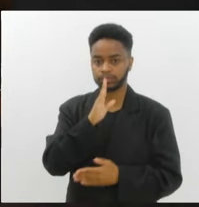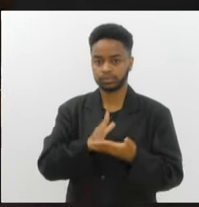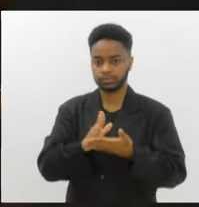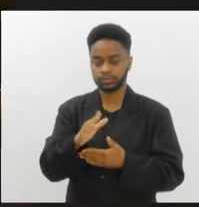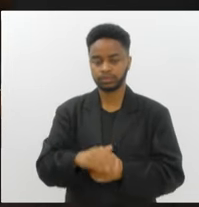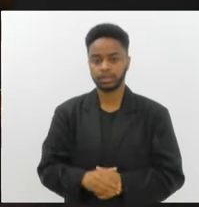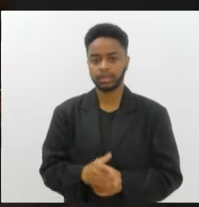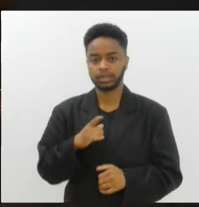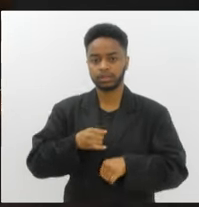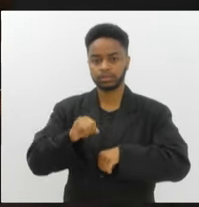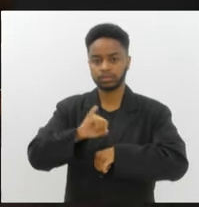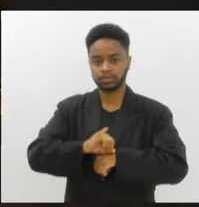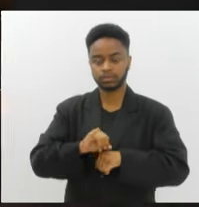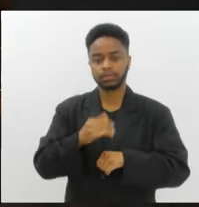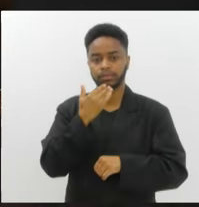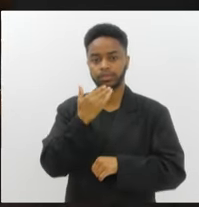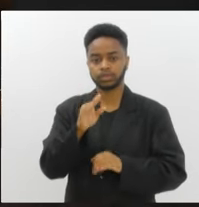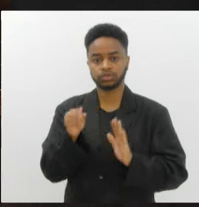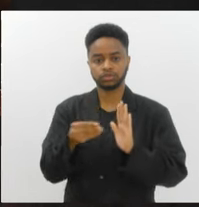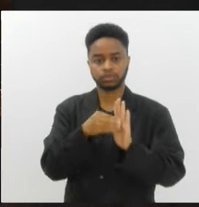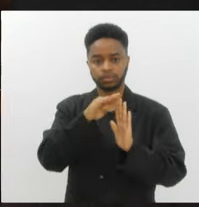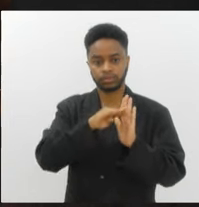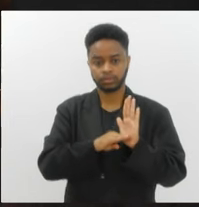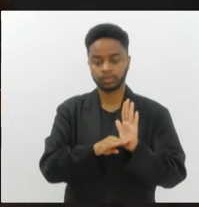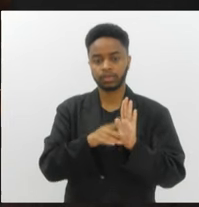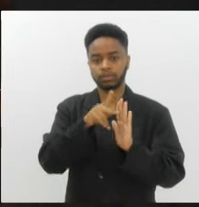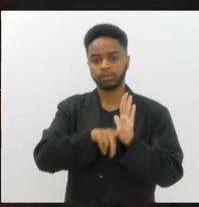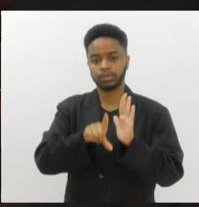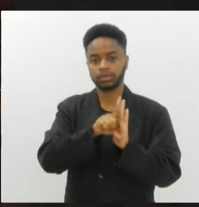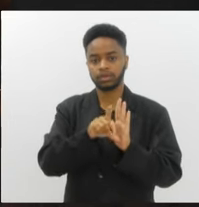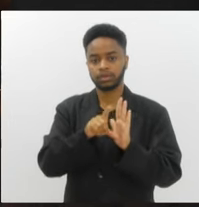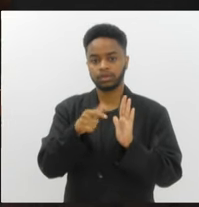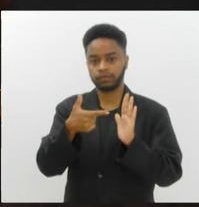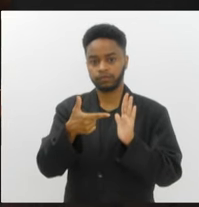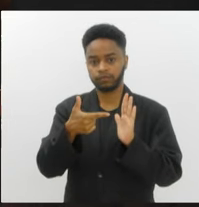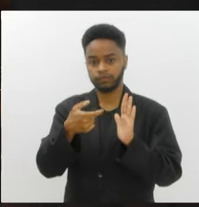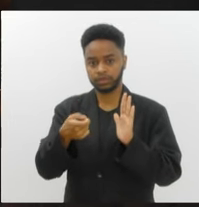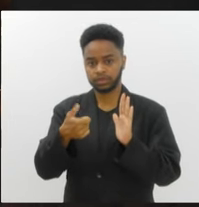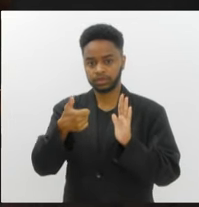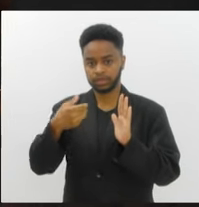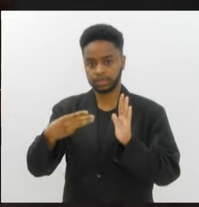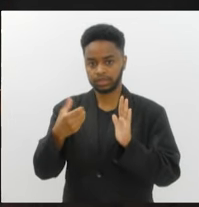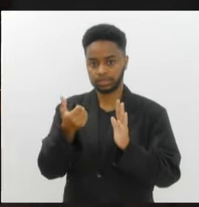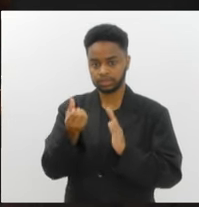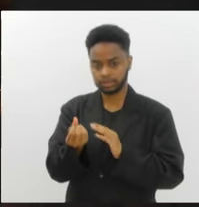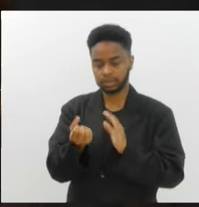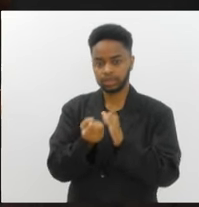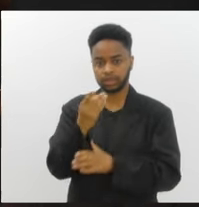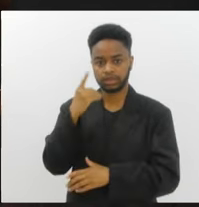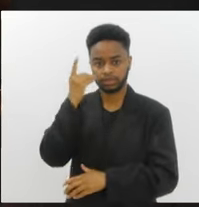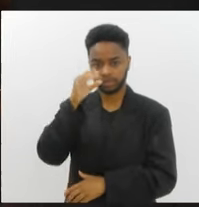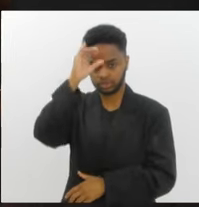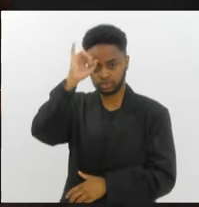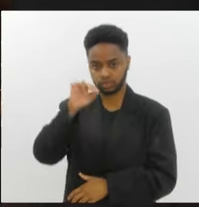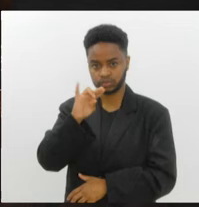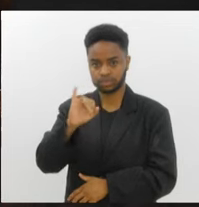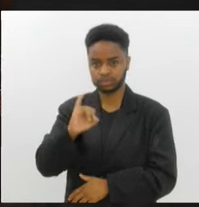aprovado. Há sobre a mesa requerimento de inclusão na ordem do dia do projeto 2013-16, da deputada Tia Ju, senhores que